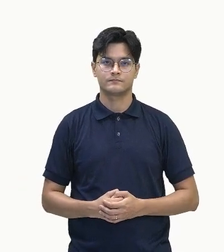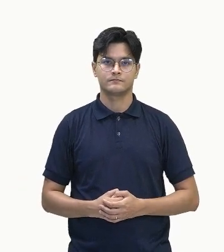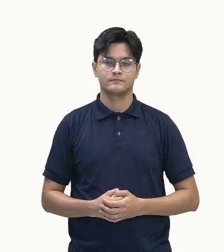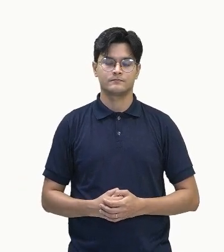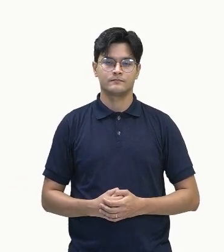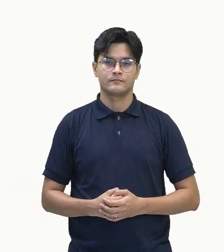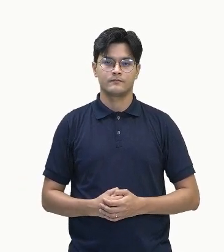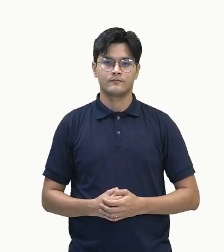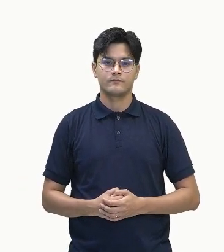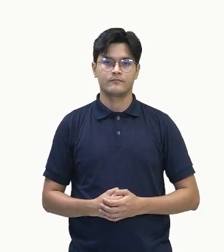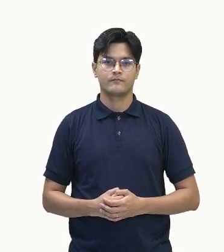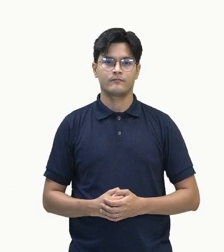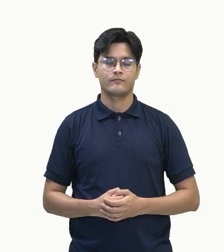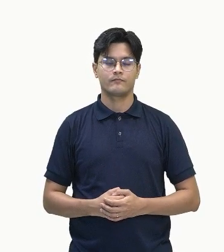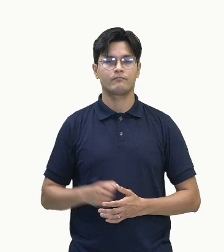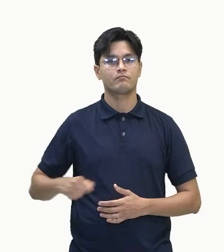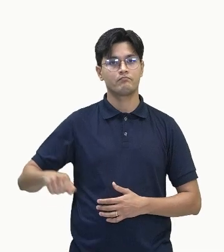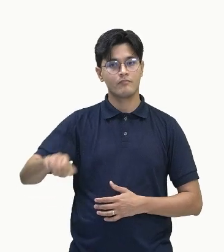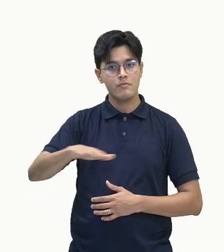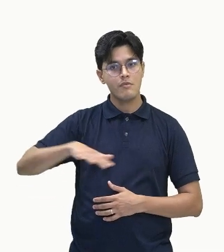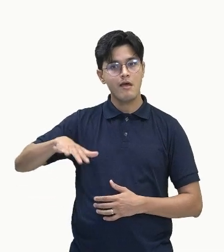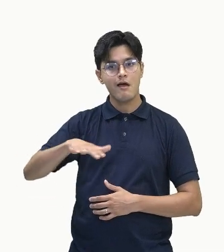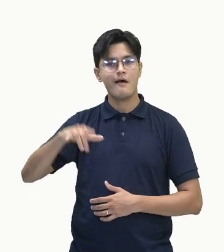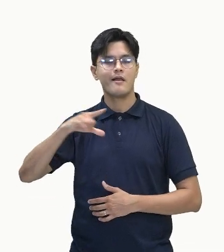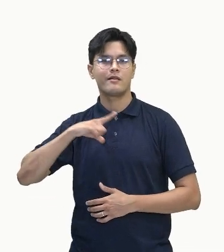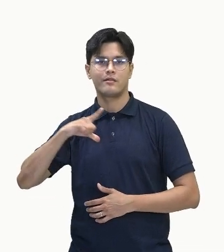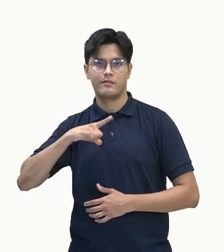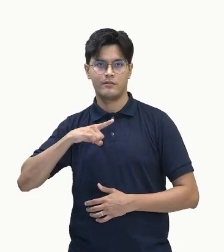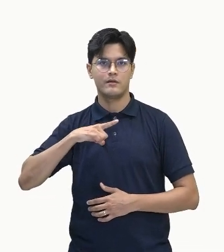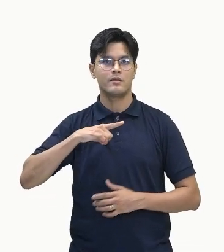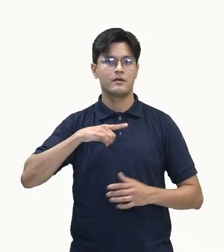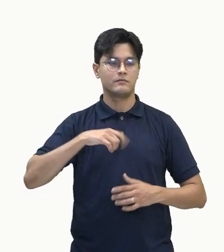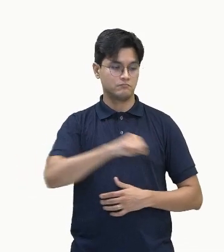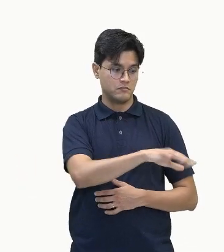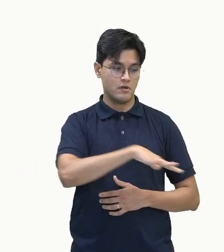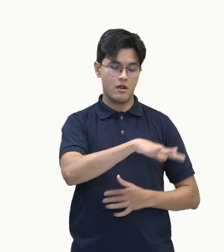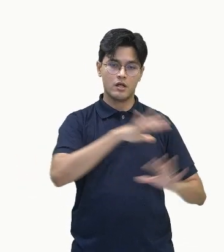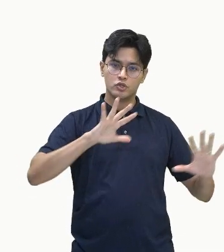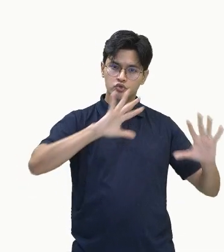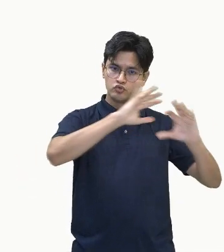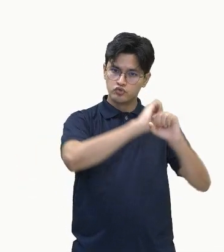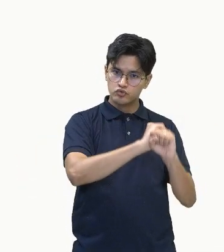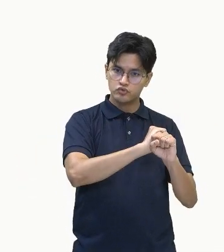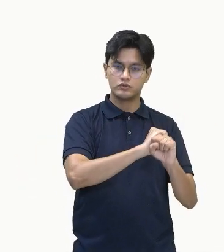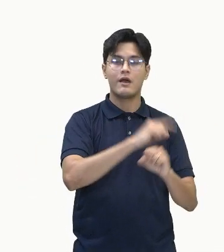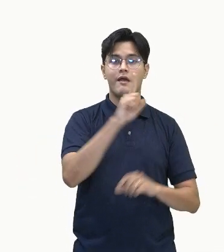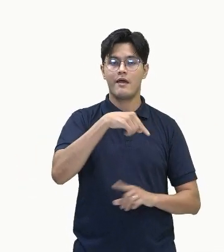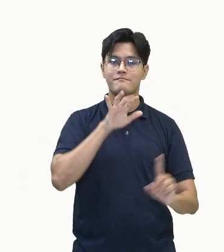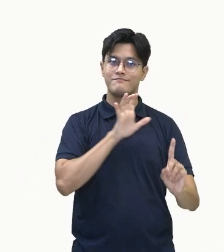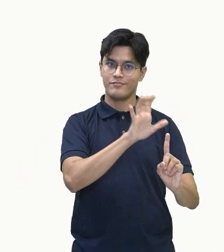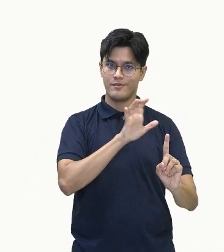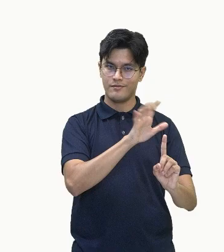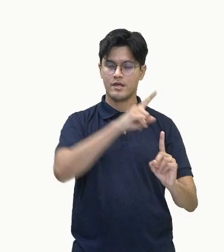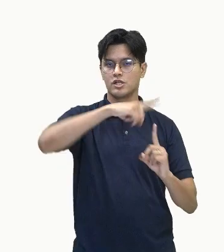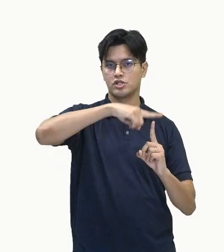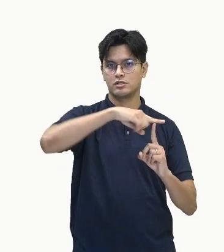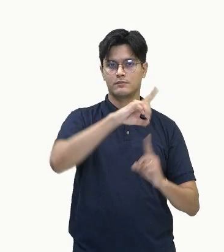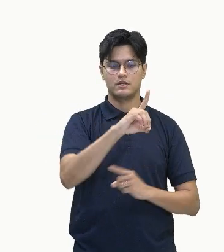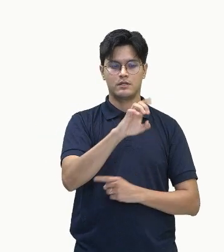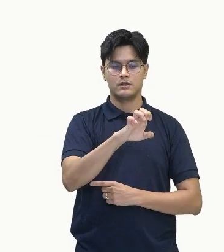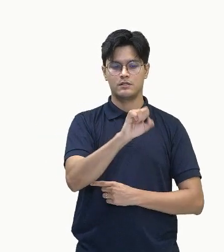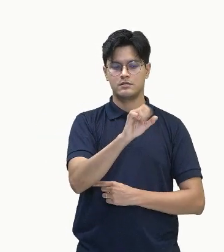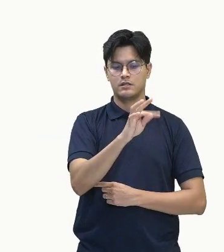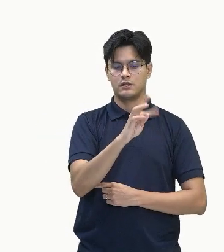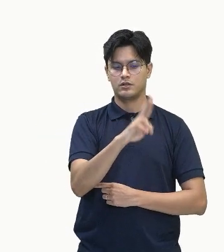Nas partes em que eu tenho regiões mais escuras, interferência destrutiva. Nas partes em que eu tenho regiões